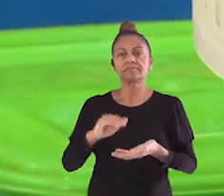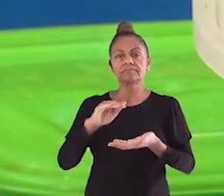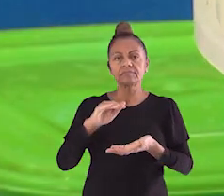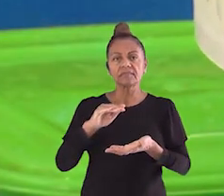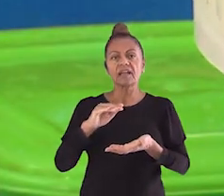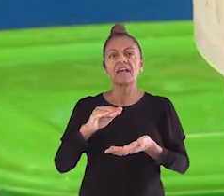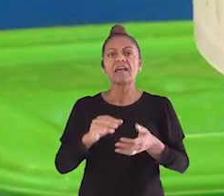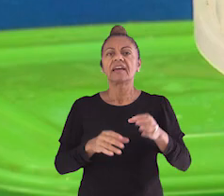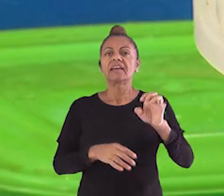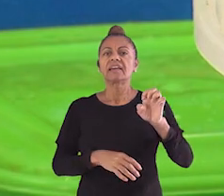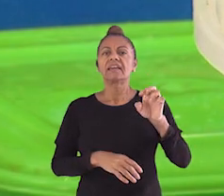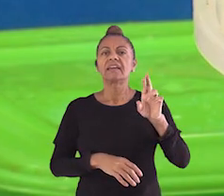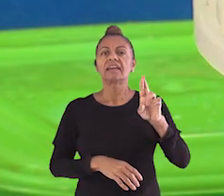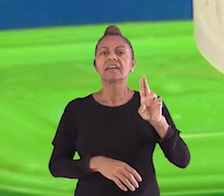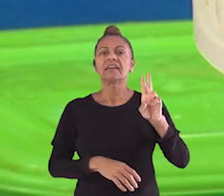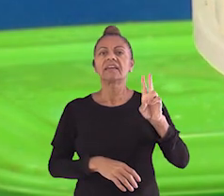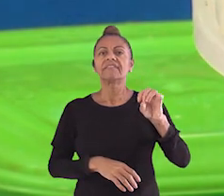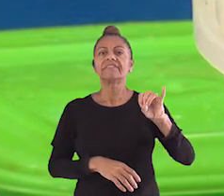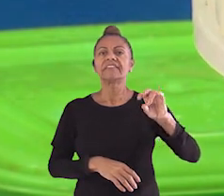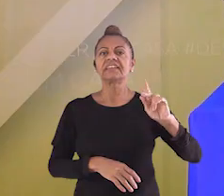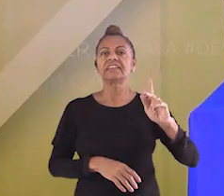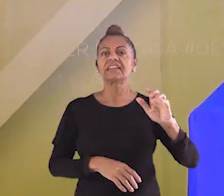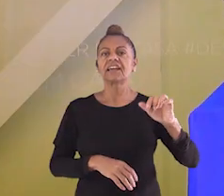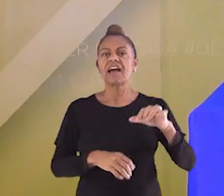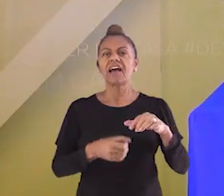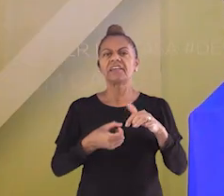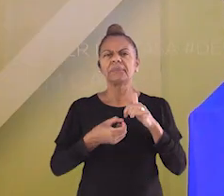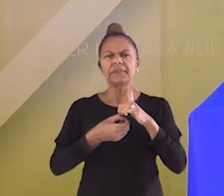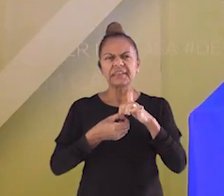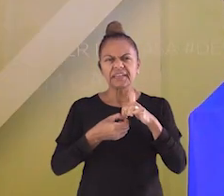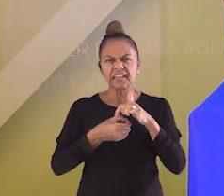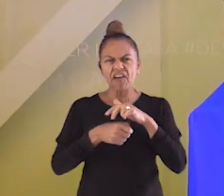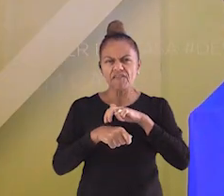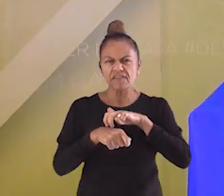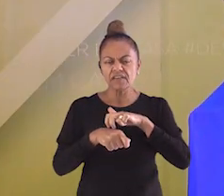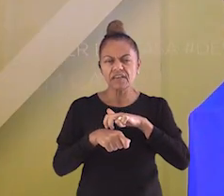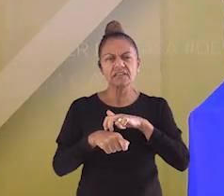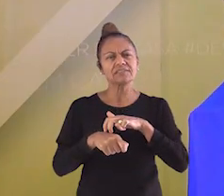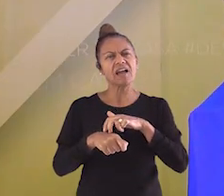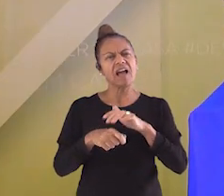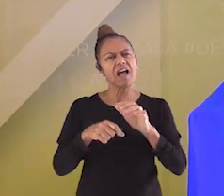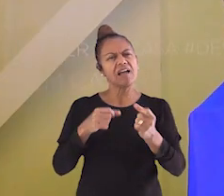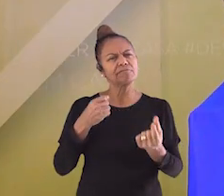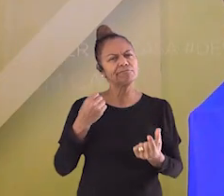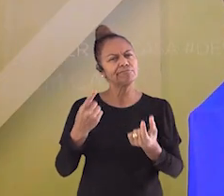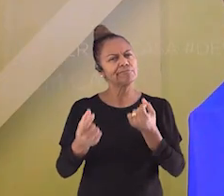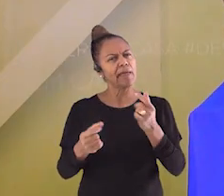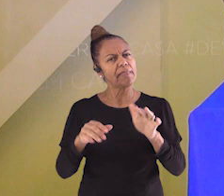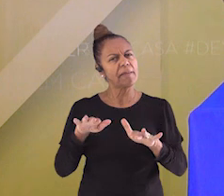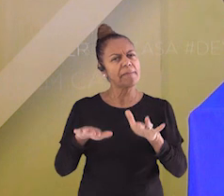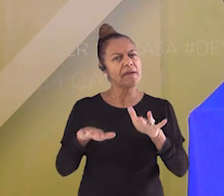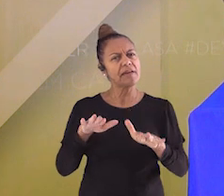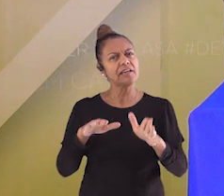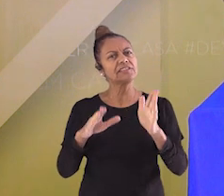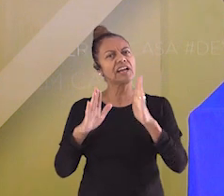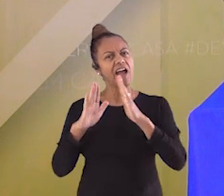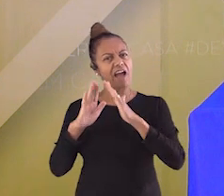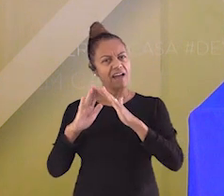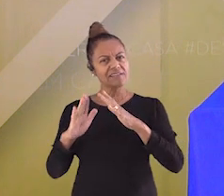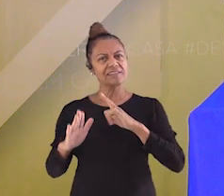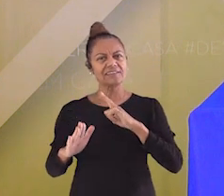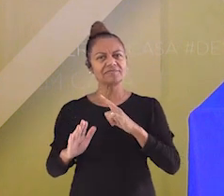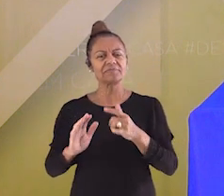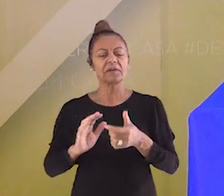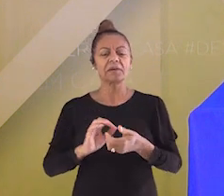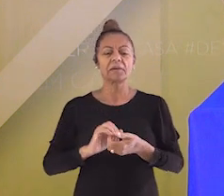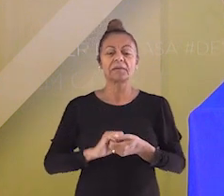é a questão da ervilha, que não é algo que a gente consome assim o tempo todo. Mas, no caso, entre ter 3 ingredientes e precisar de um só, a gente não